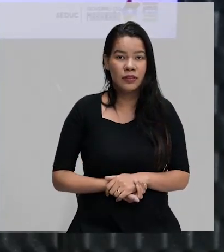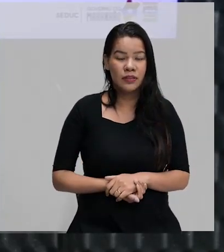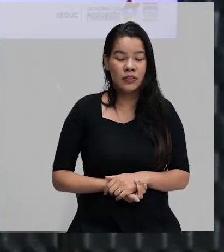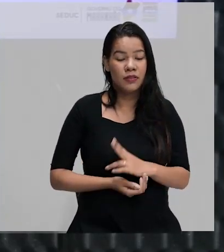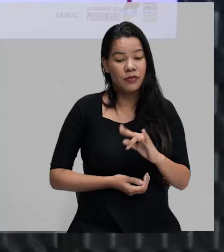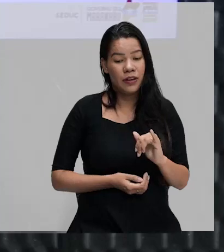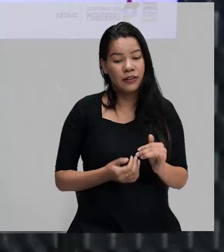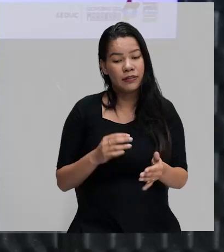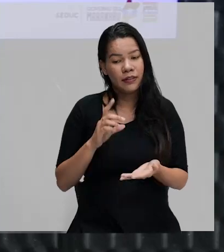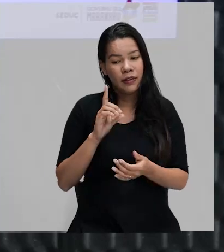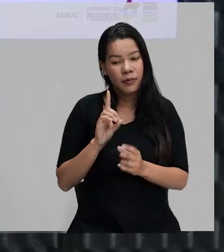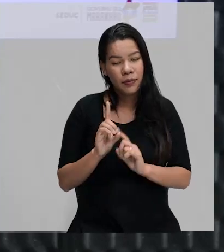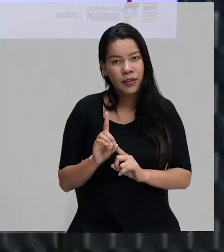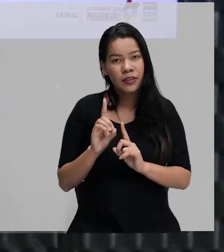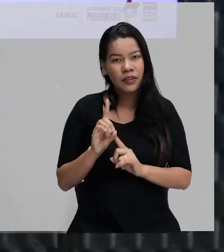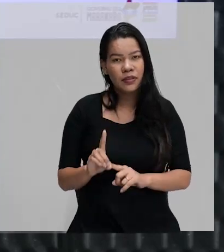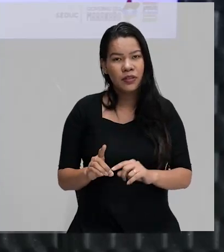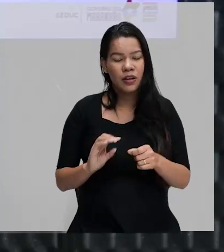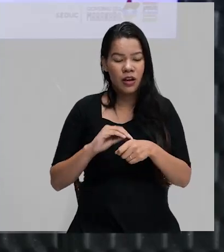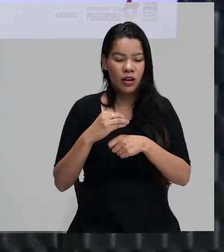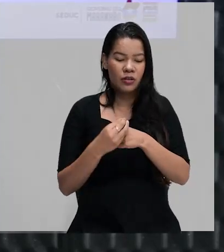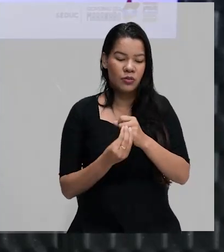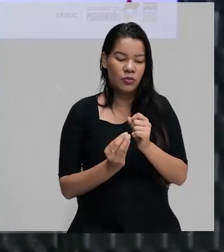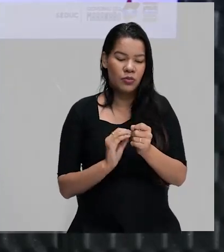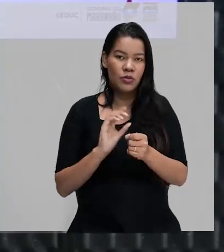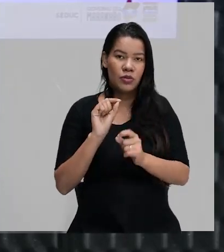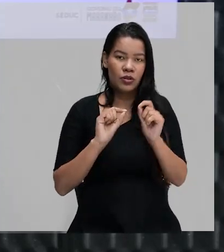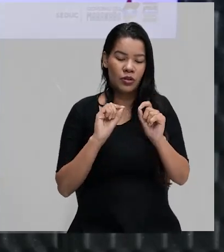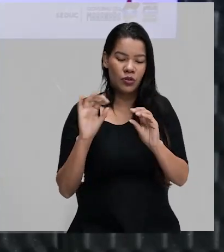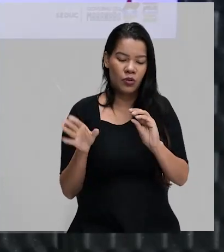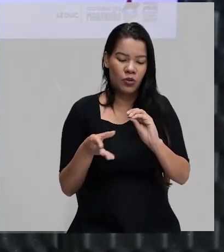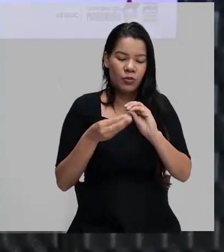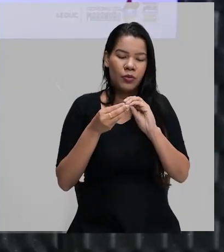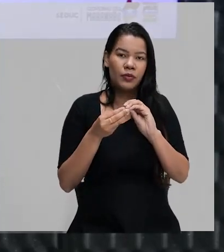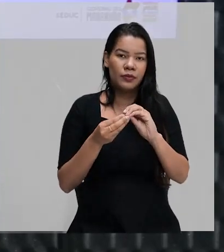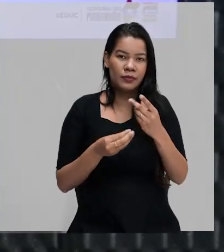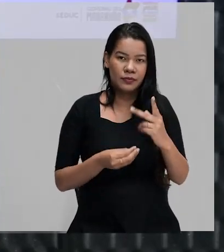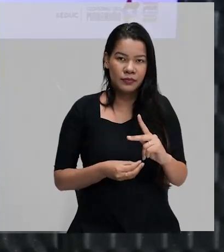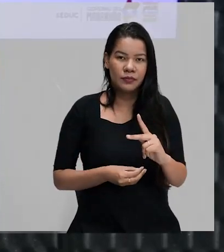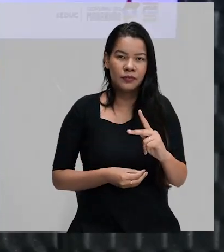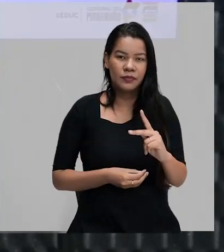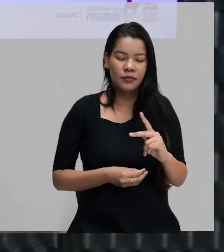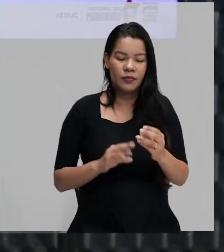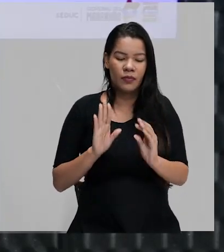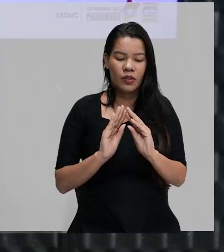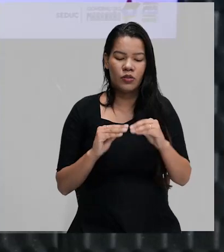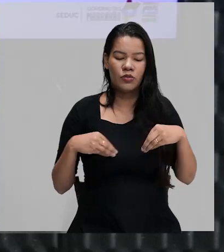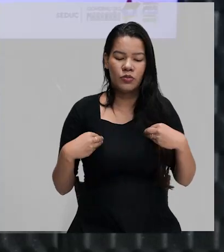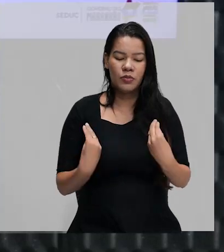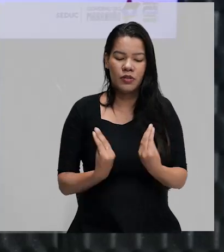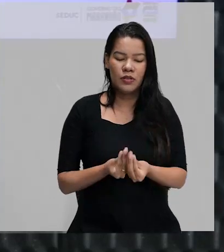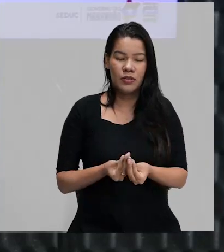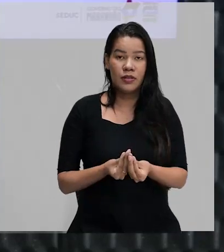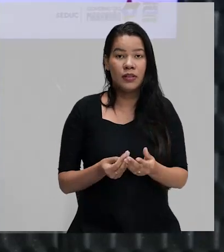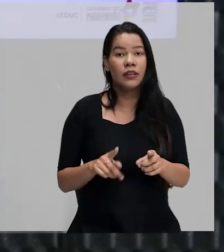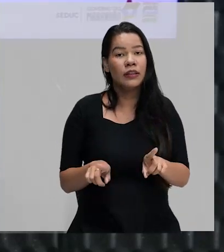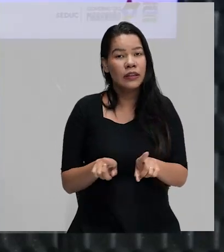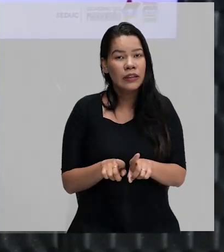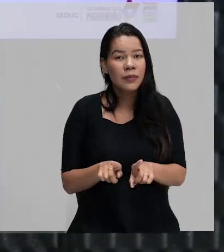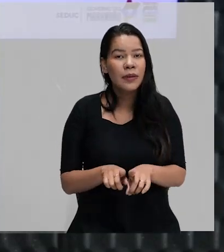vai depender dos átomos que vão compor aquela determinada substância. E